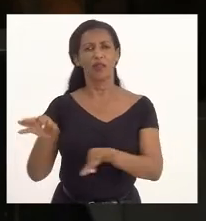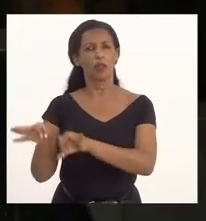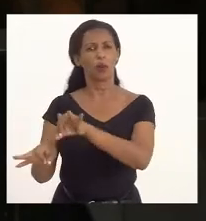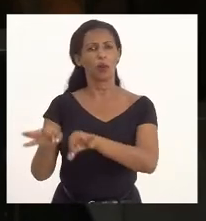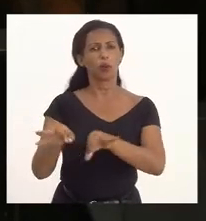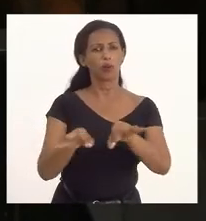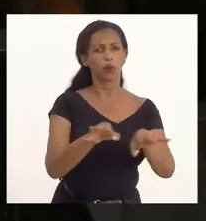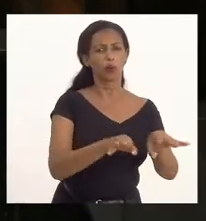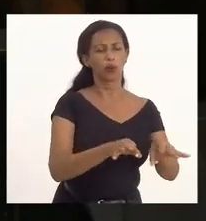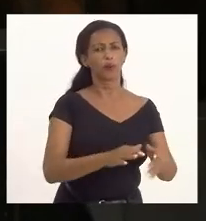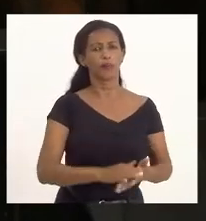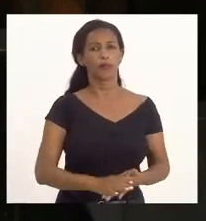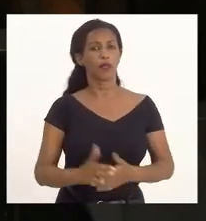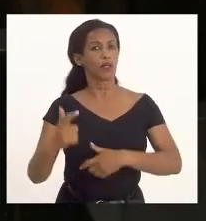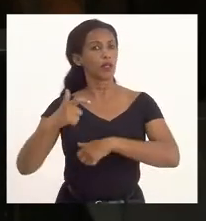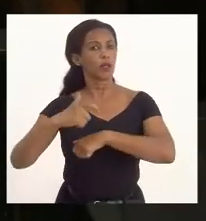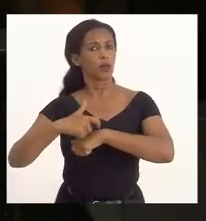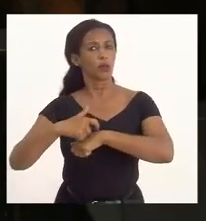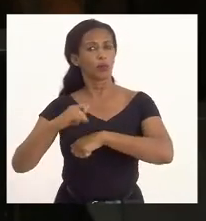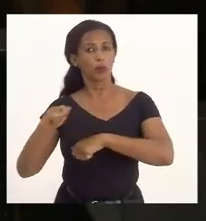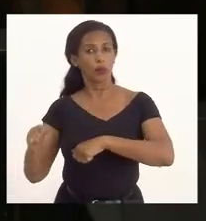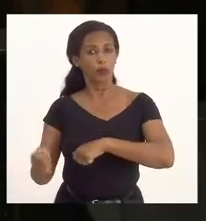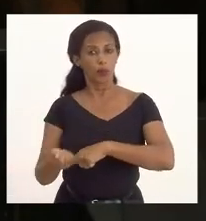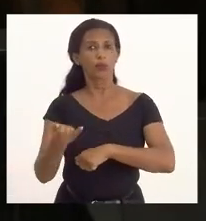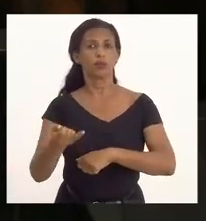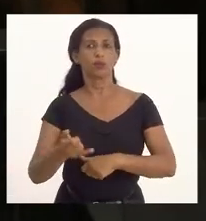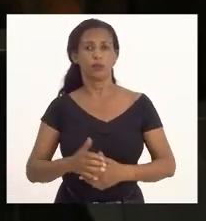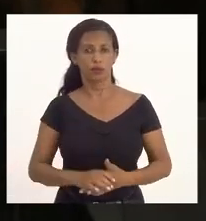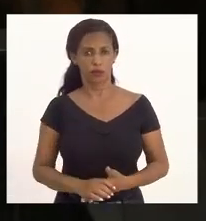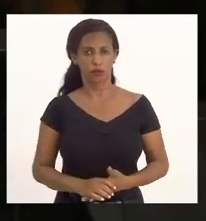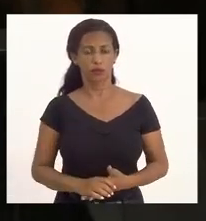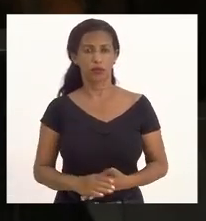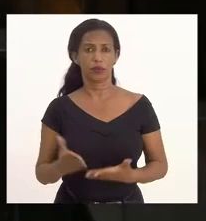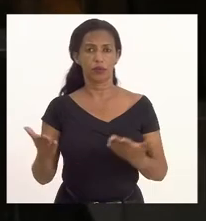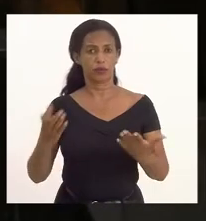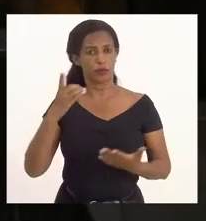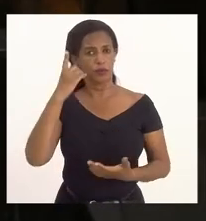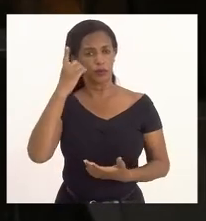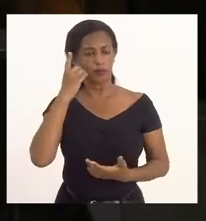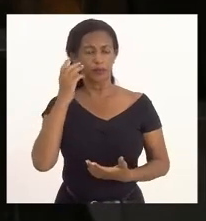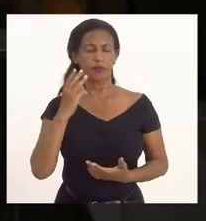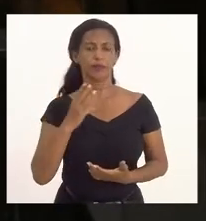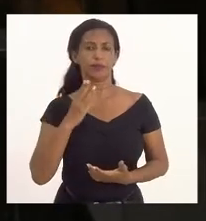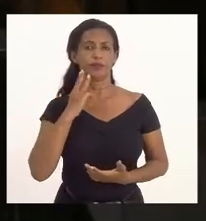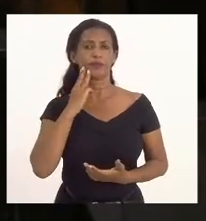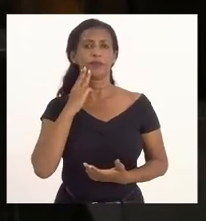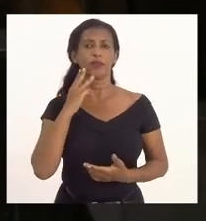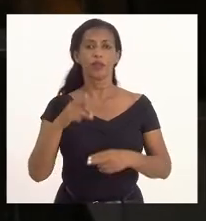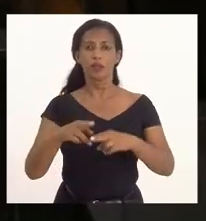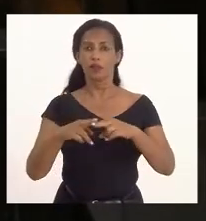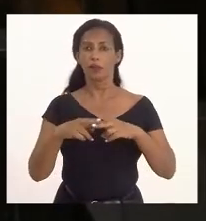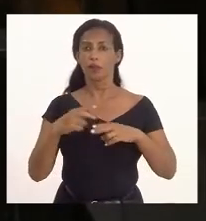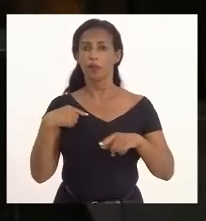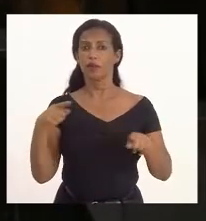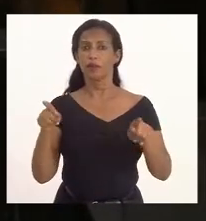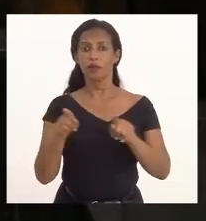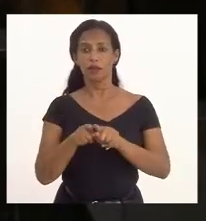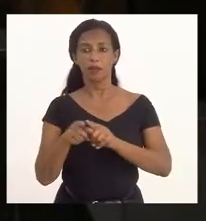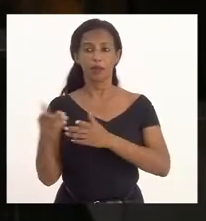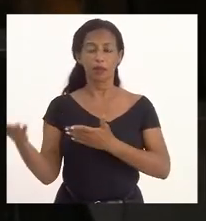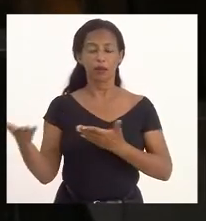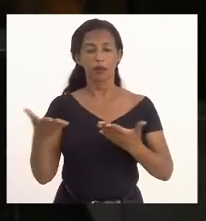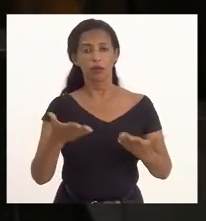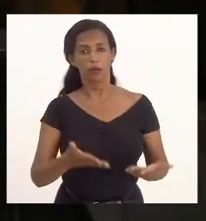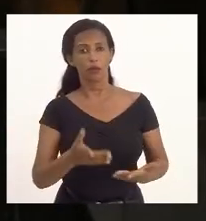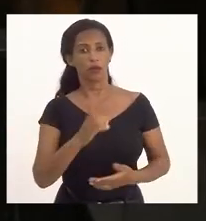julgamento. E o momento é oportuno, senhor deputado Valdeir Carneiro, e por isso também trouxe a questão